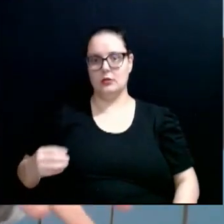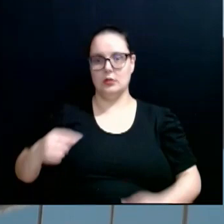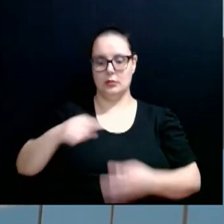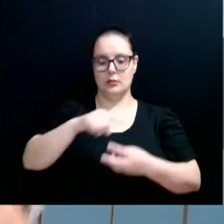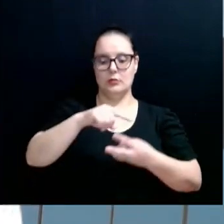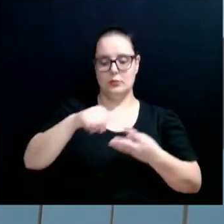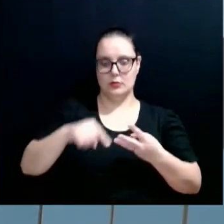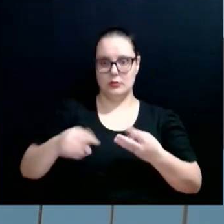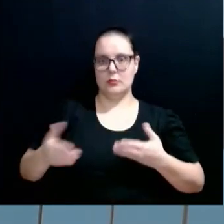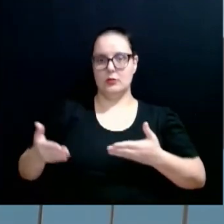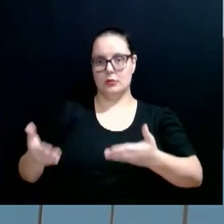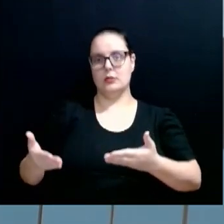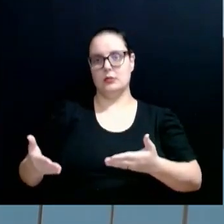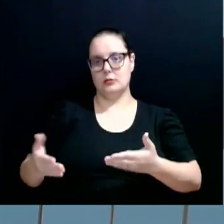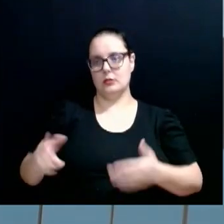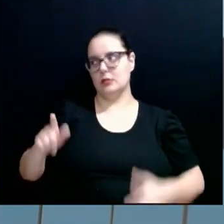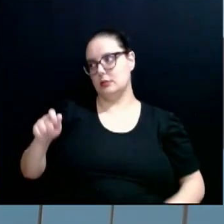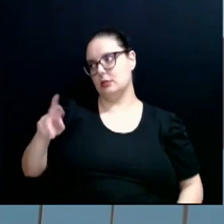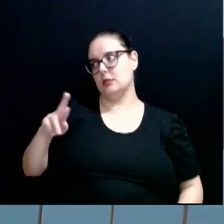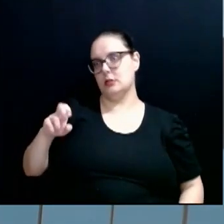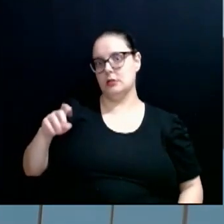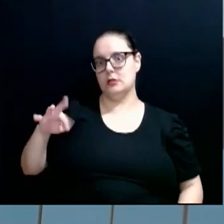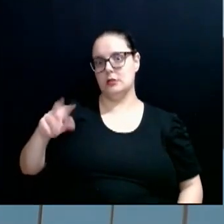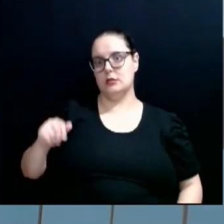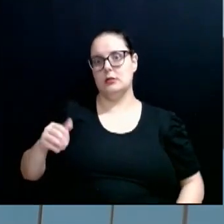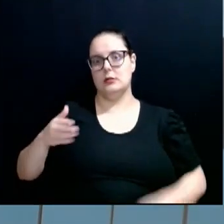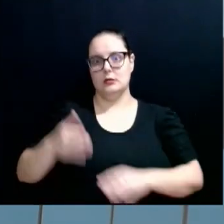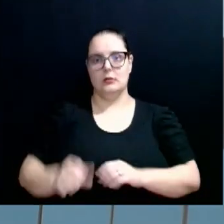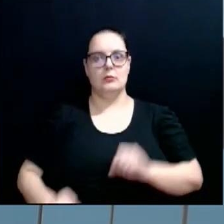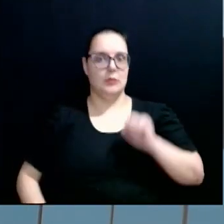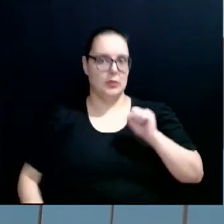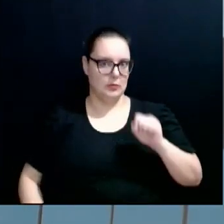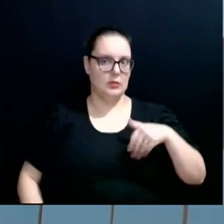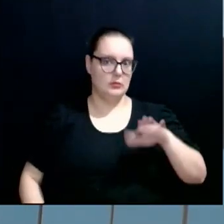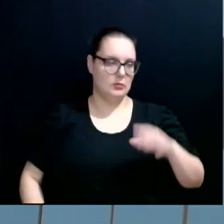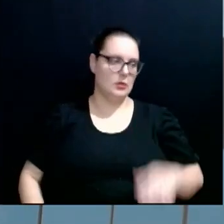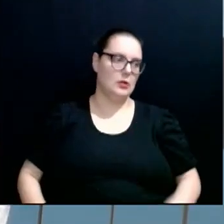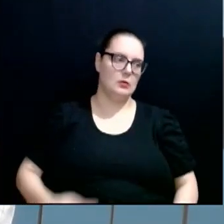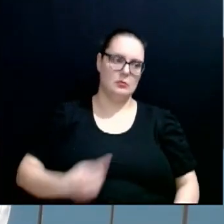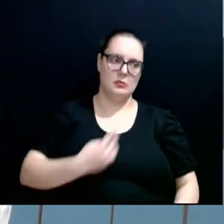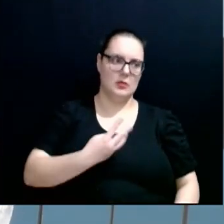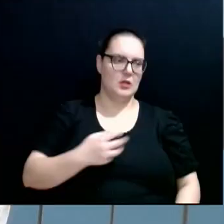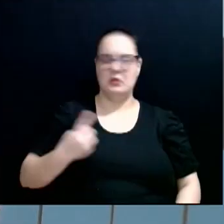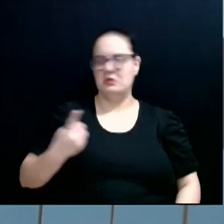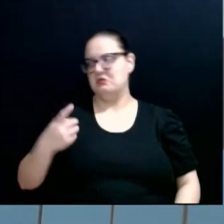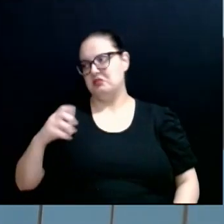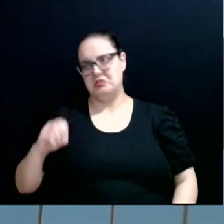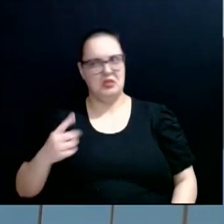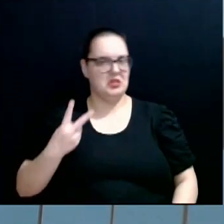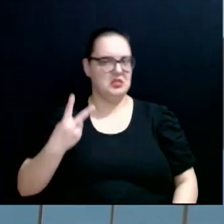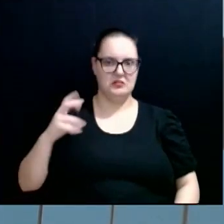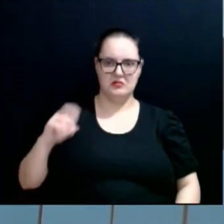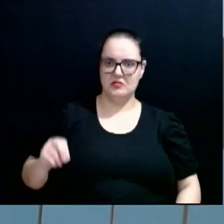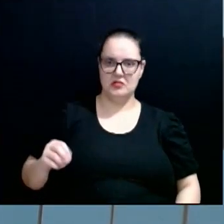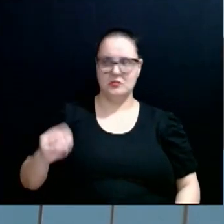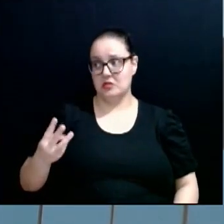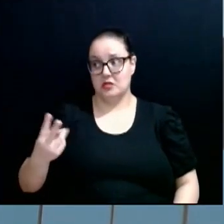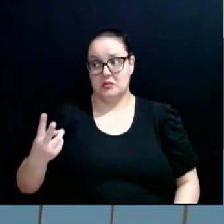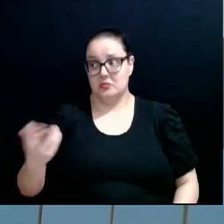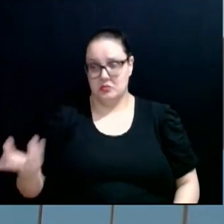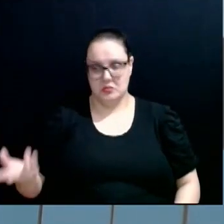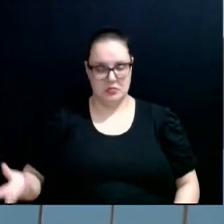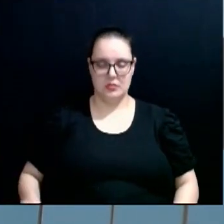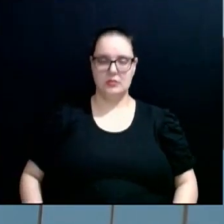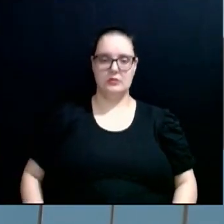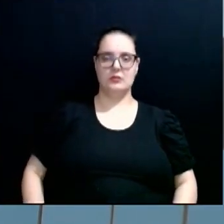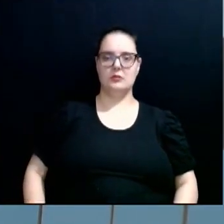as garantias e pode... Mas pode ser mais do que 3? Pode ser 10, pode ser 20, pode ser 3, 2, né? No